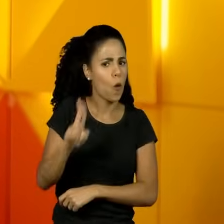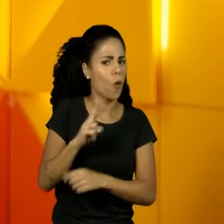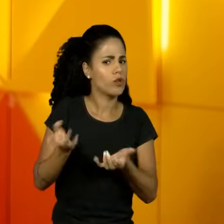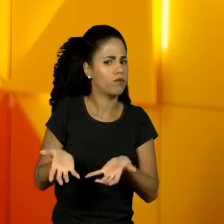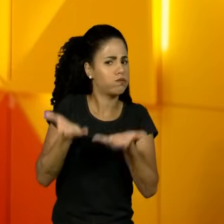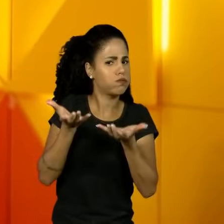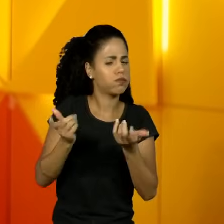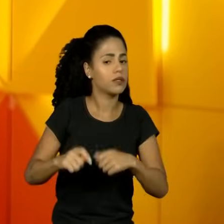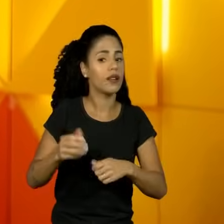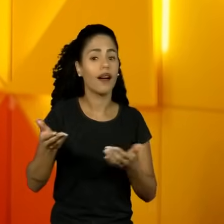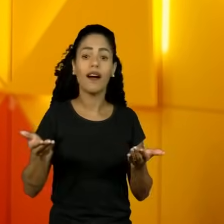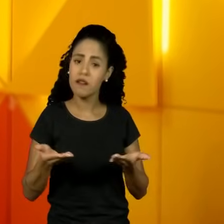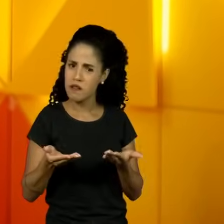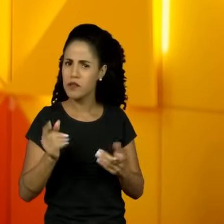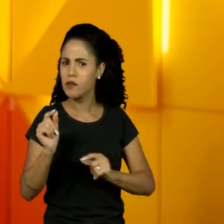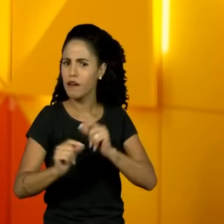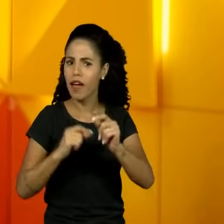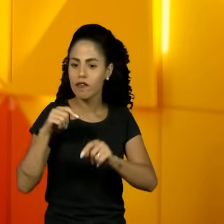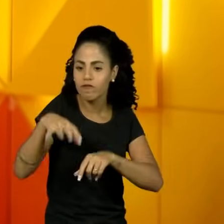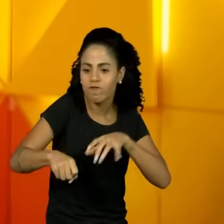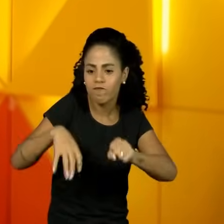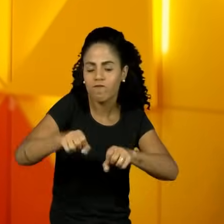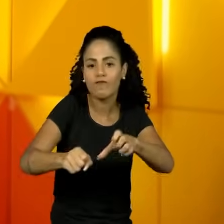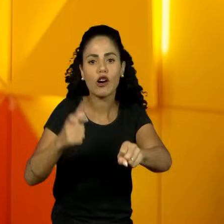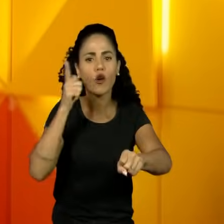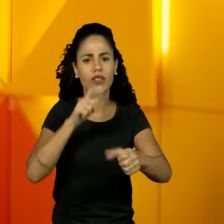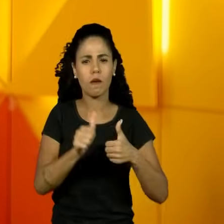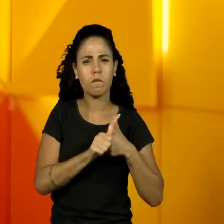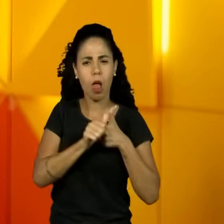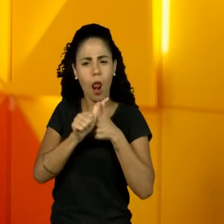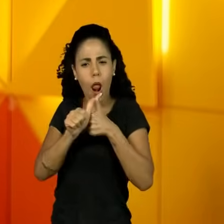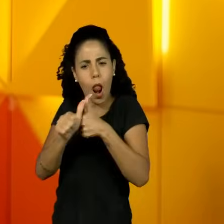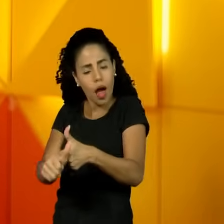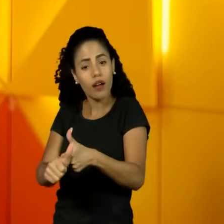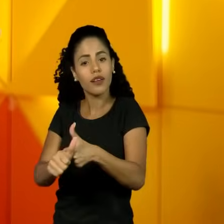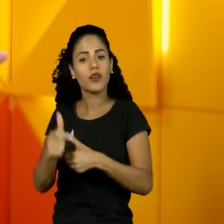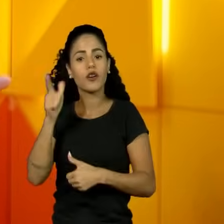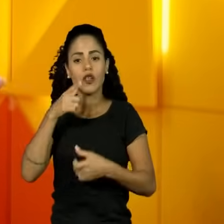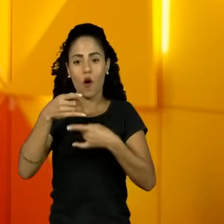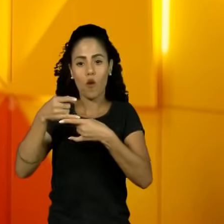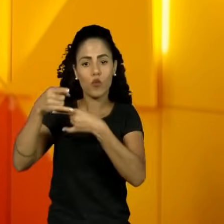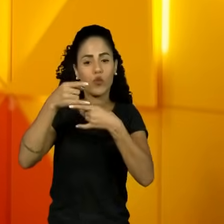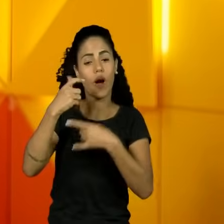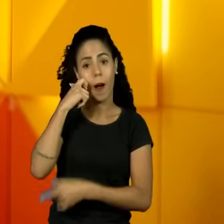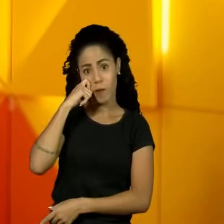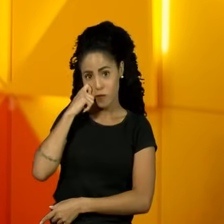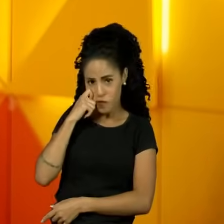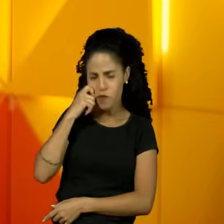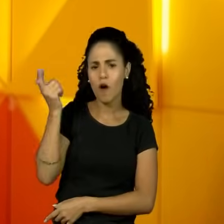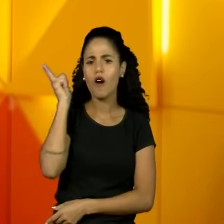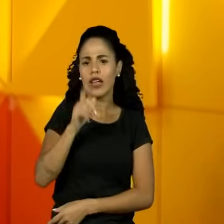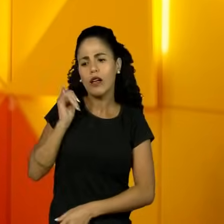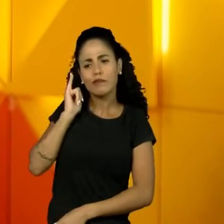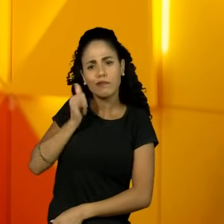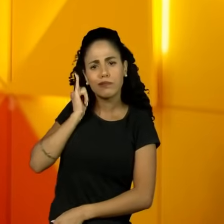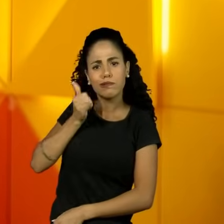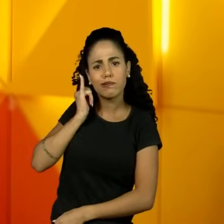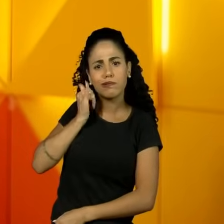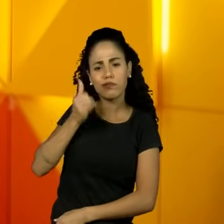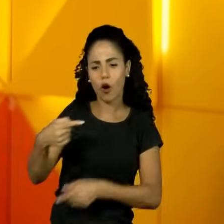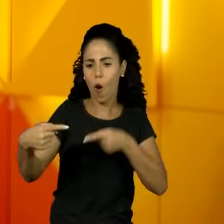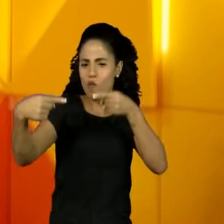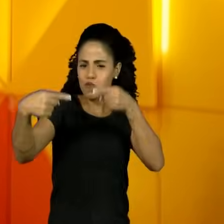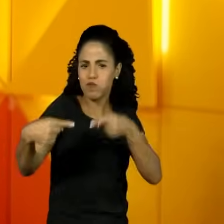potente e que vem aí alcançando milhares de seguidores com as suas transmissões ao vivo. Ela vai narrando as competições